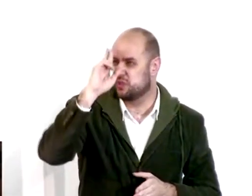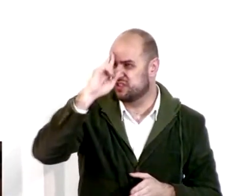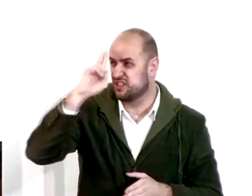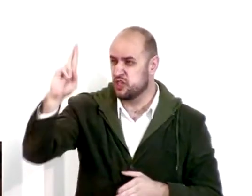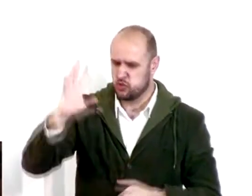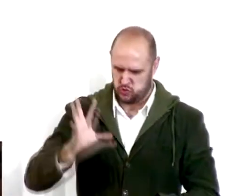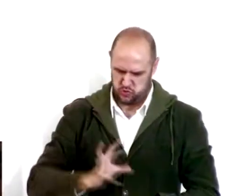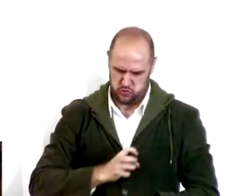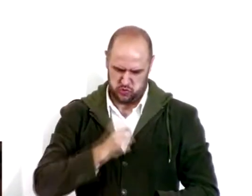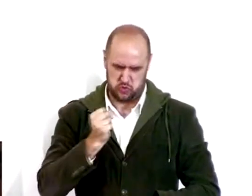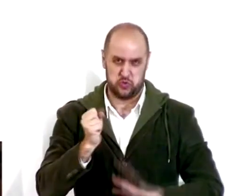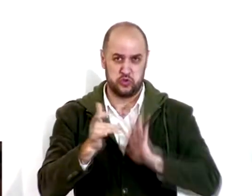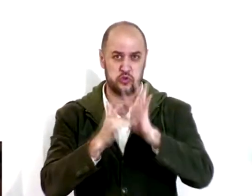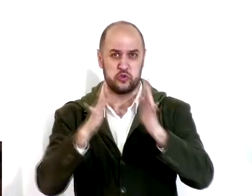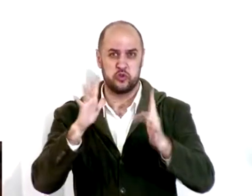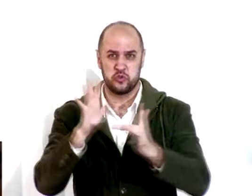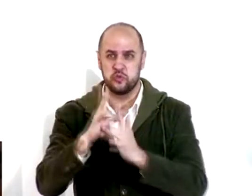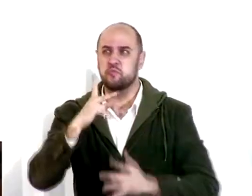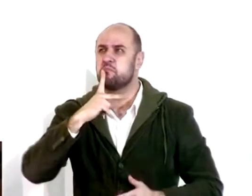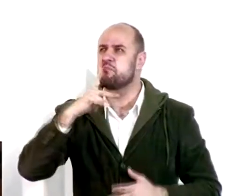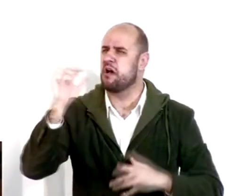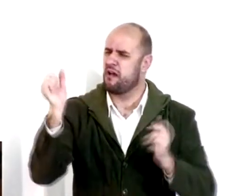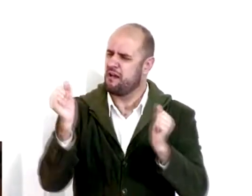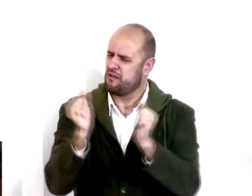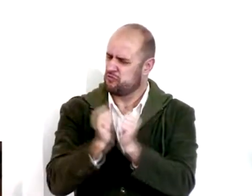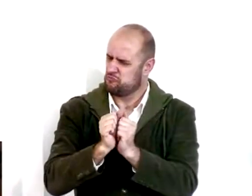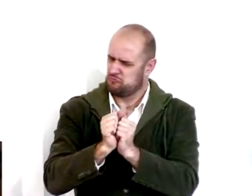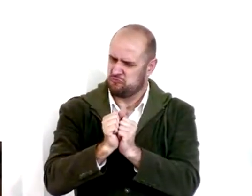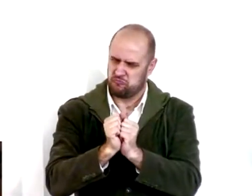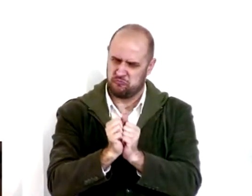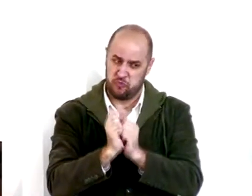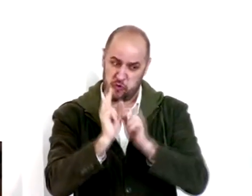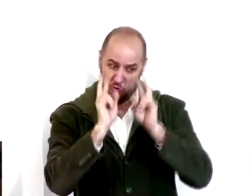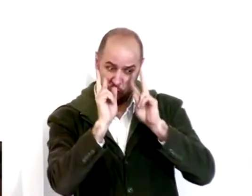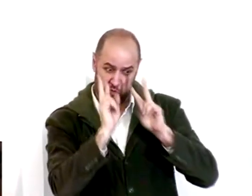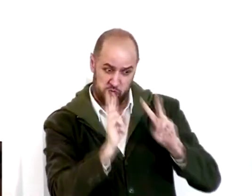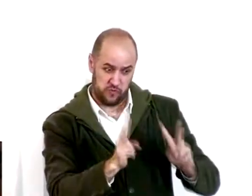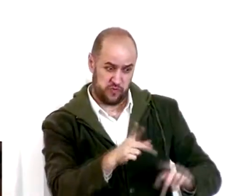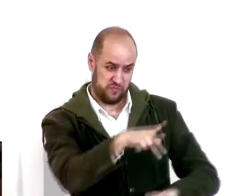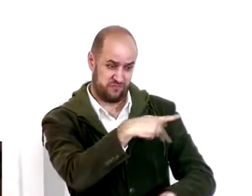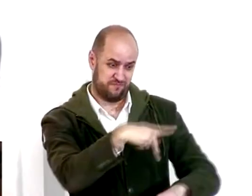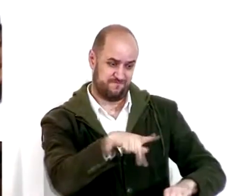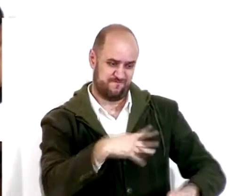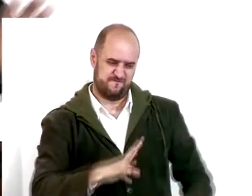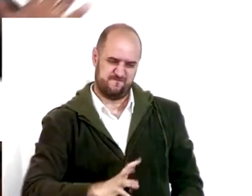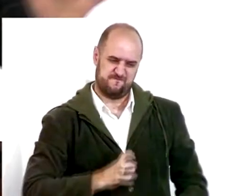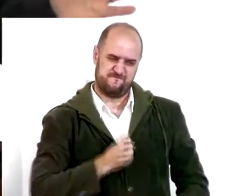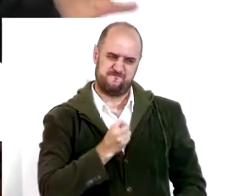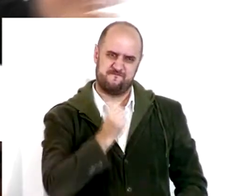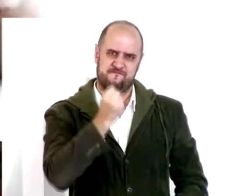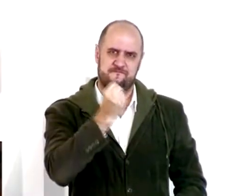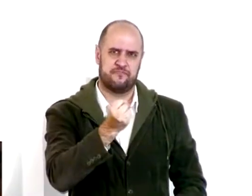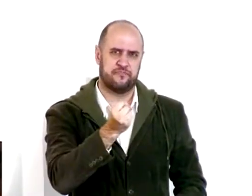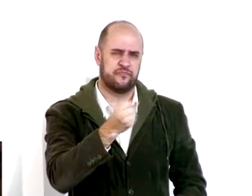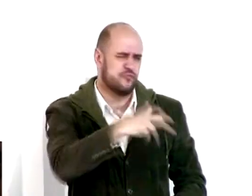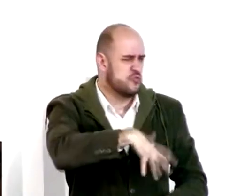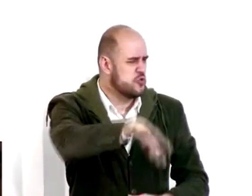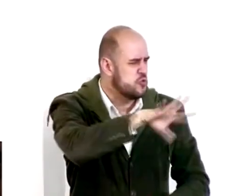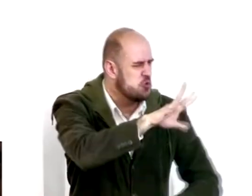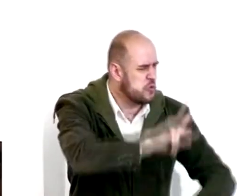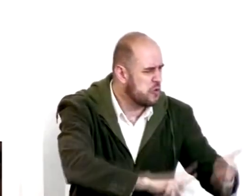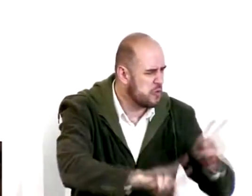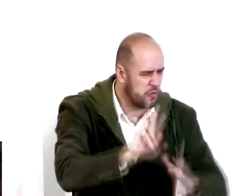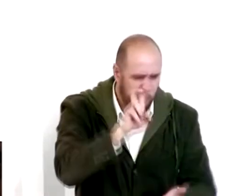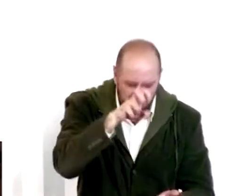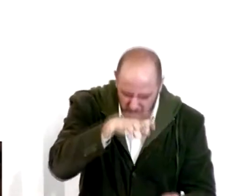de Jesus e do seu Pai sobre as nações. E todo o joelho se dobrará, e